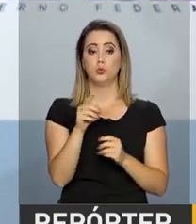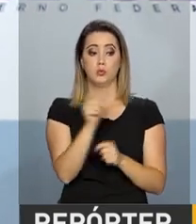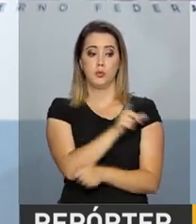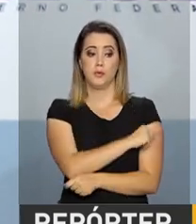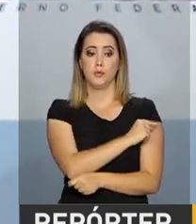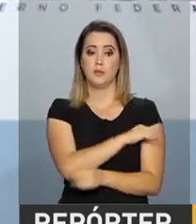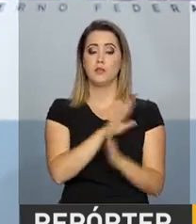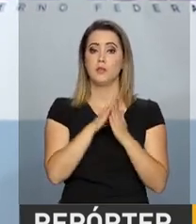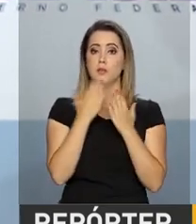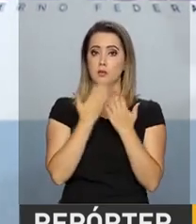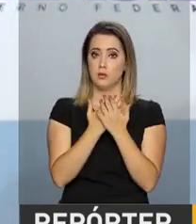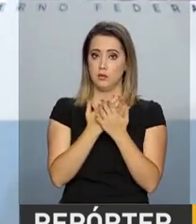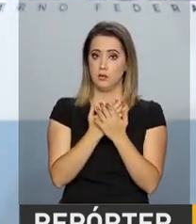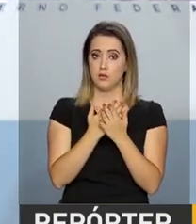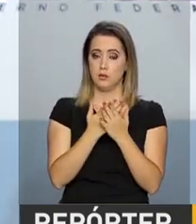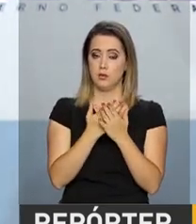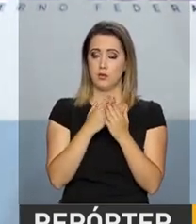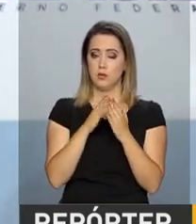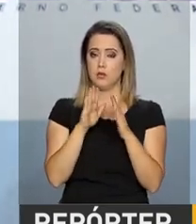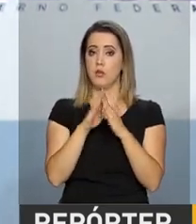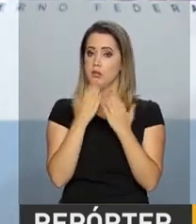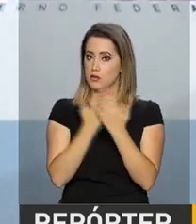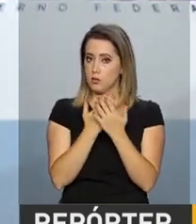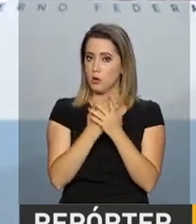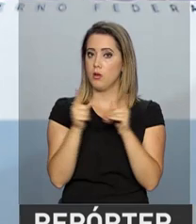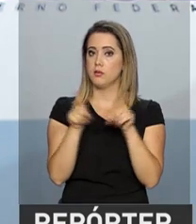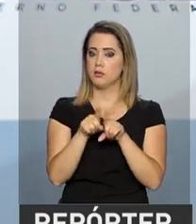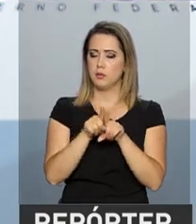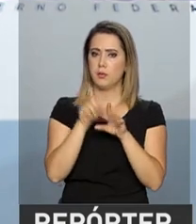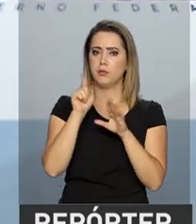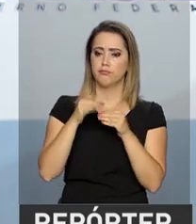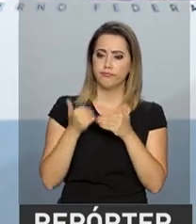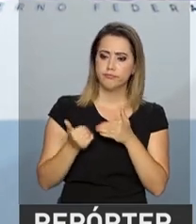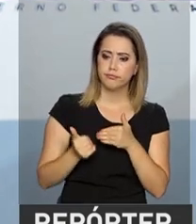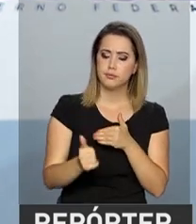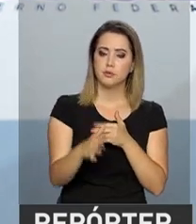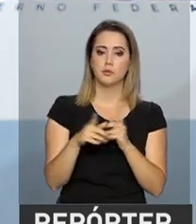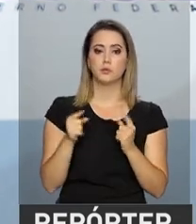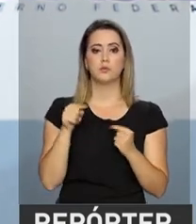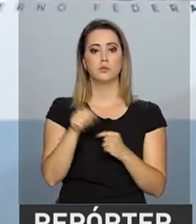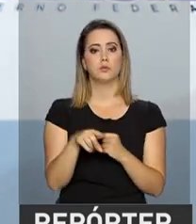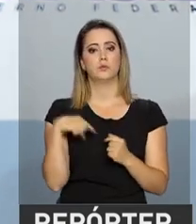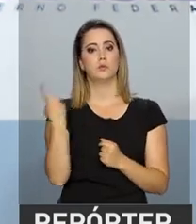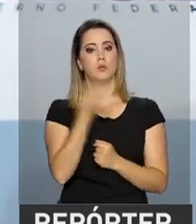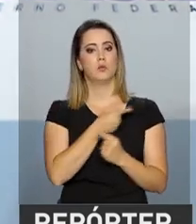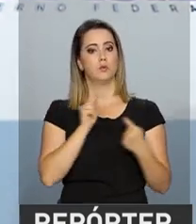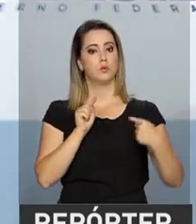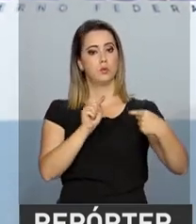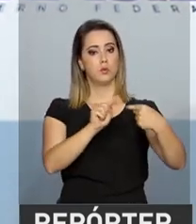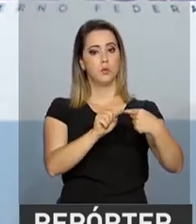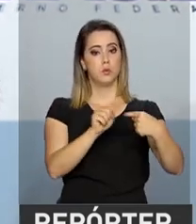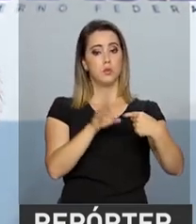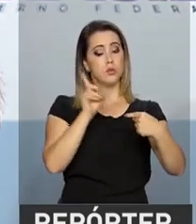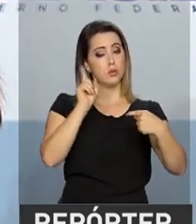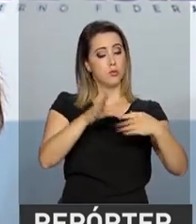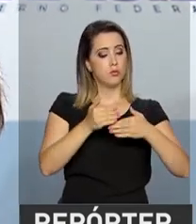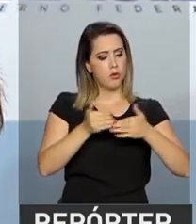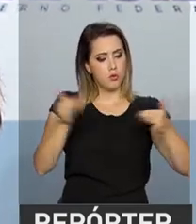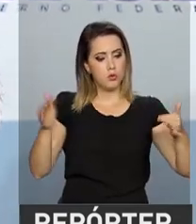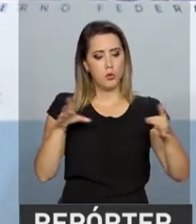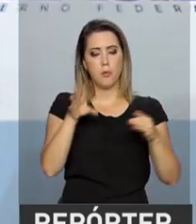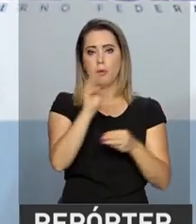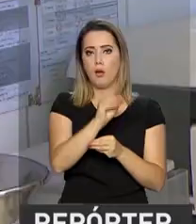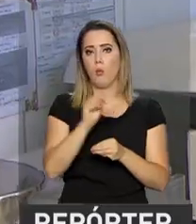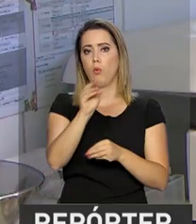também isso vai ser um grande avanço para esse nosso compromisso de ampliar a